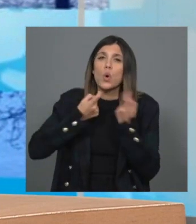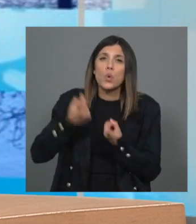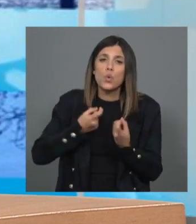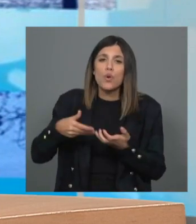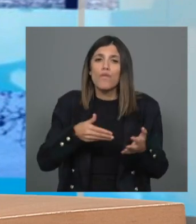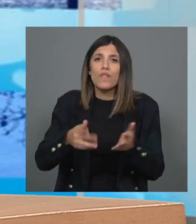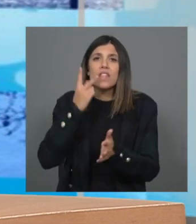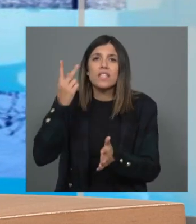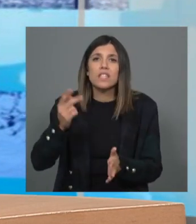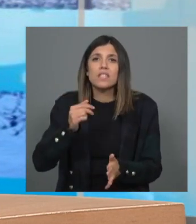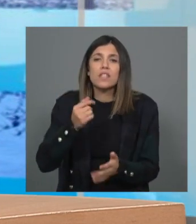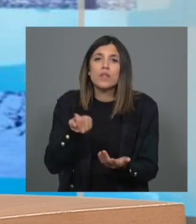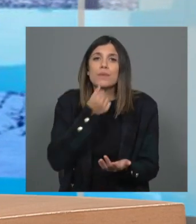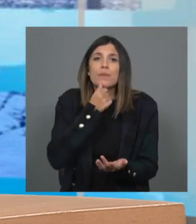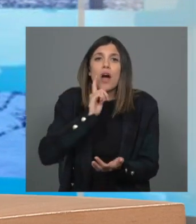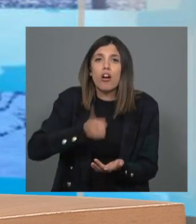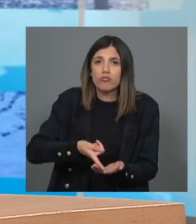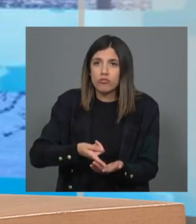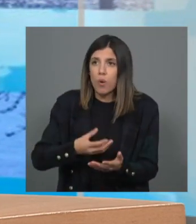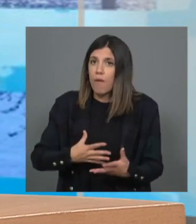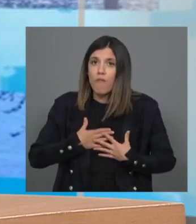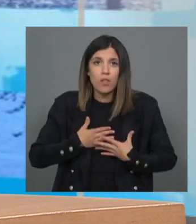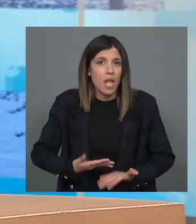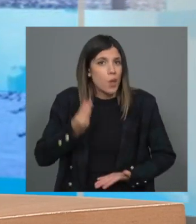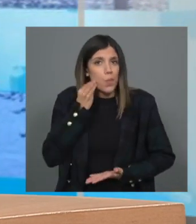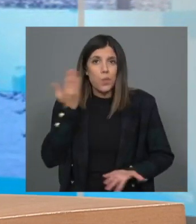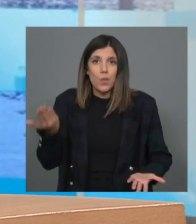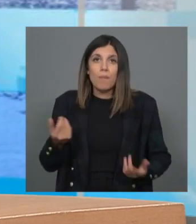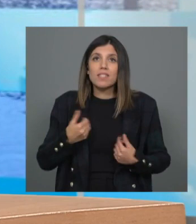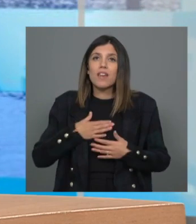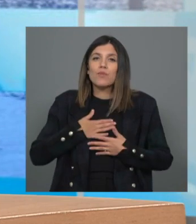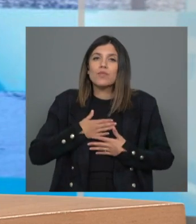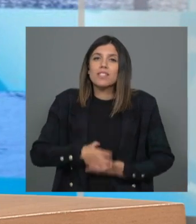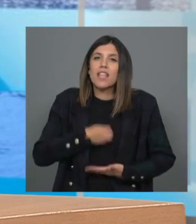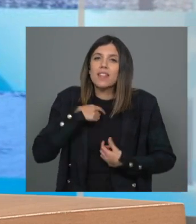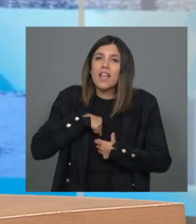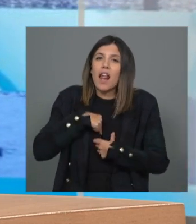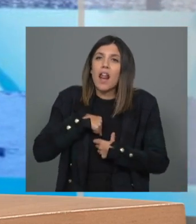essa vontade de procurar um sentido para as coisas, é um sentido transcendente, esse sentido está lá, está muitas vezes